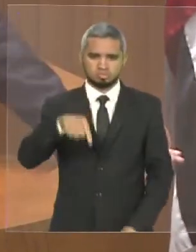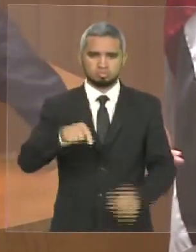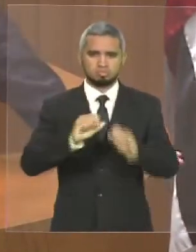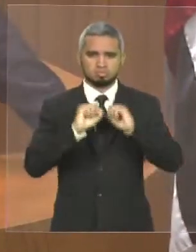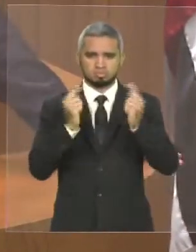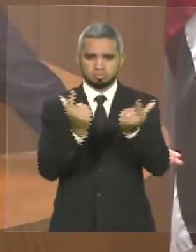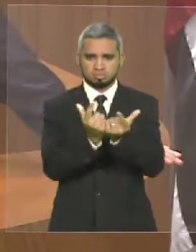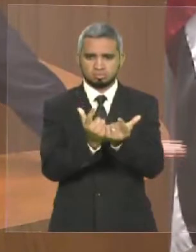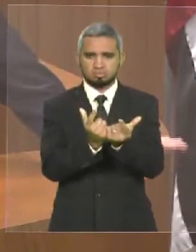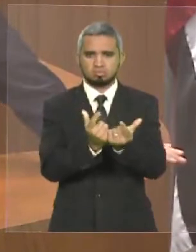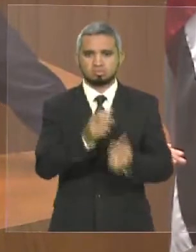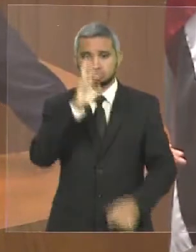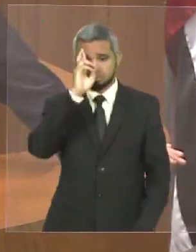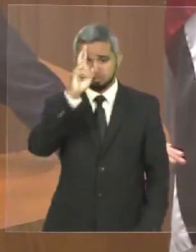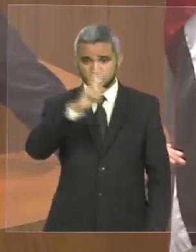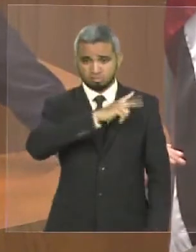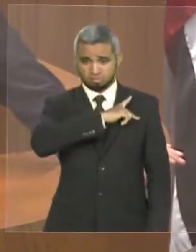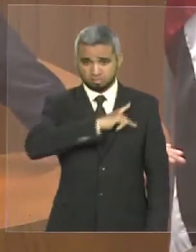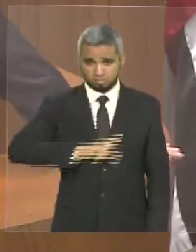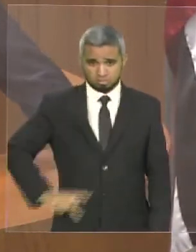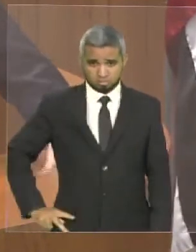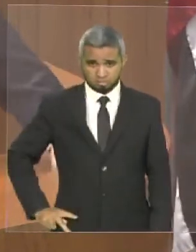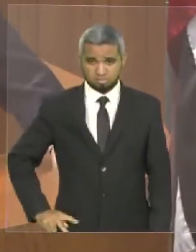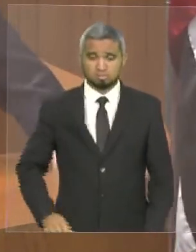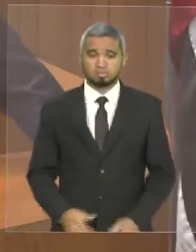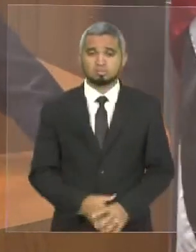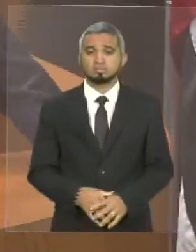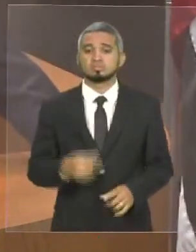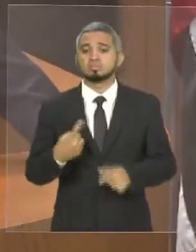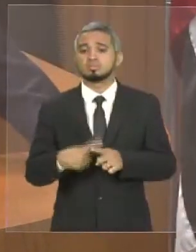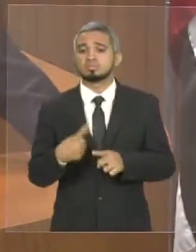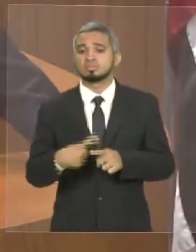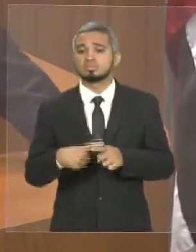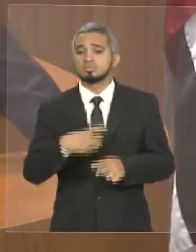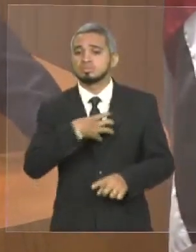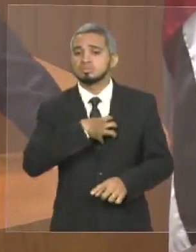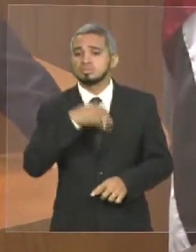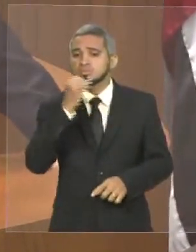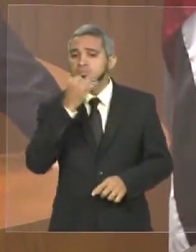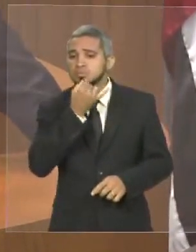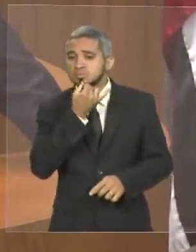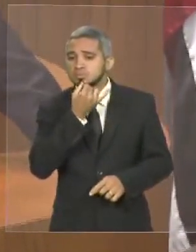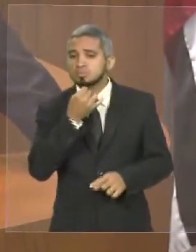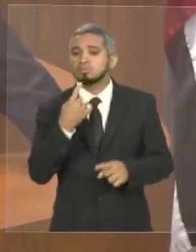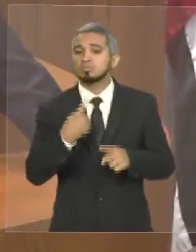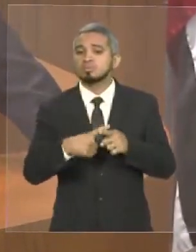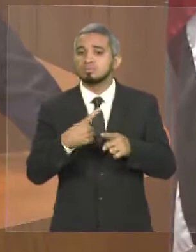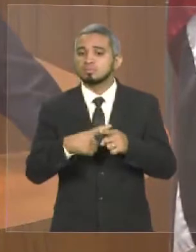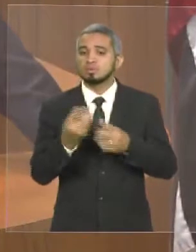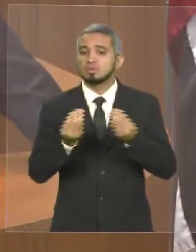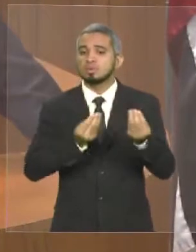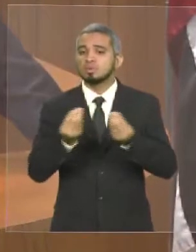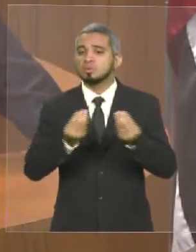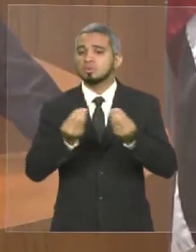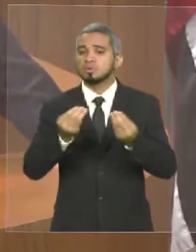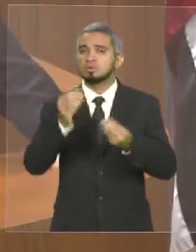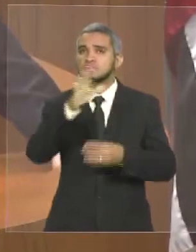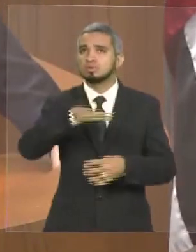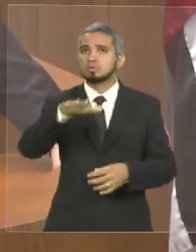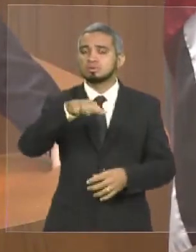E digo isso, senhor presidente, pela forma como os educadores estão sendo tratados nesta